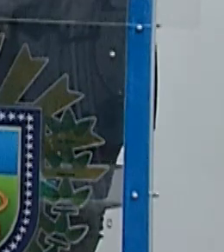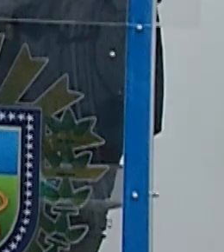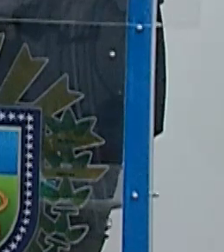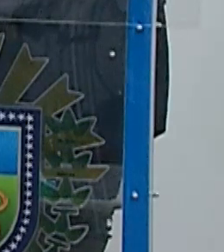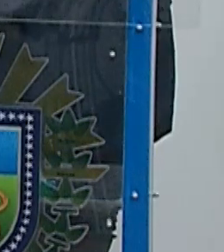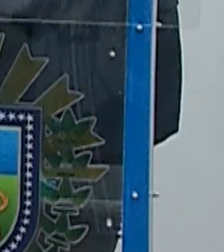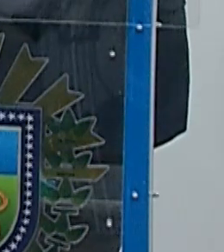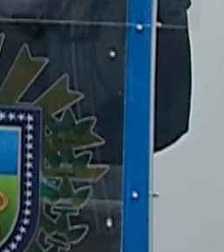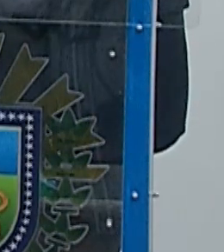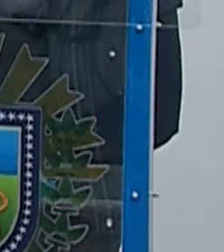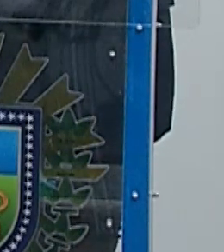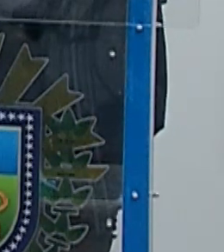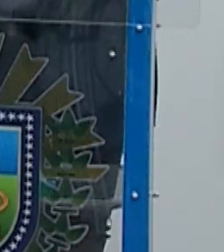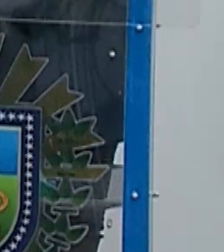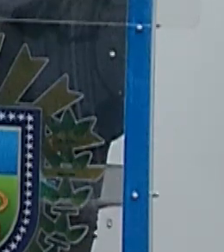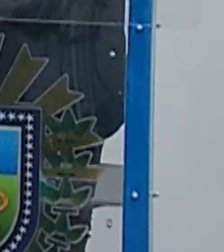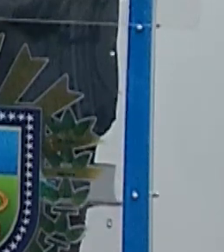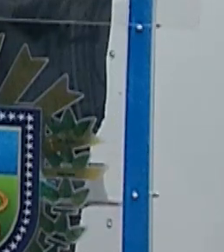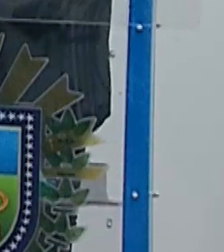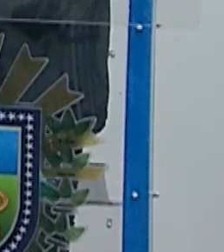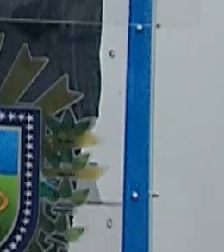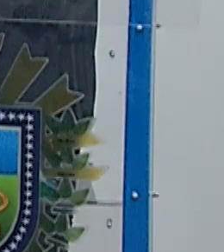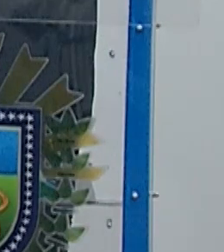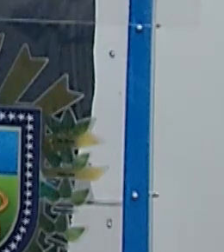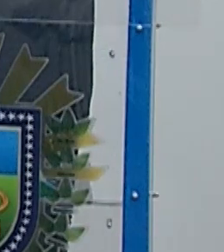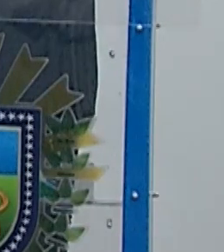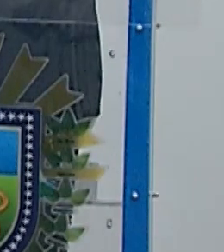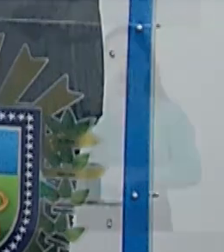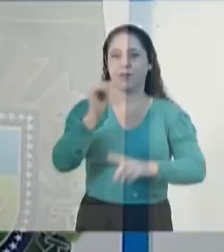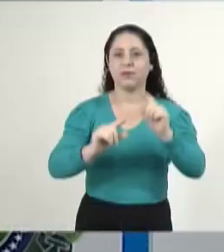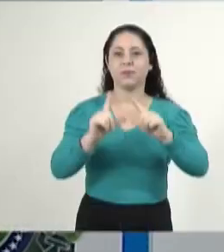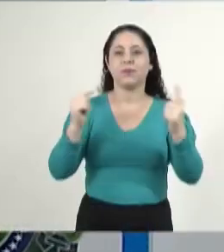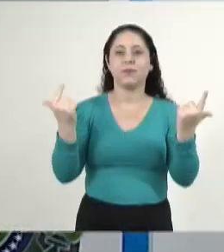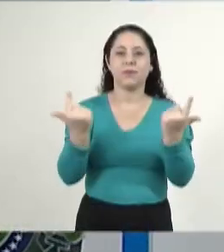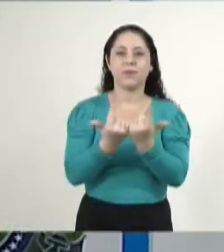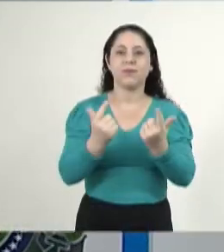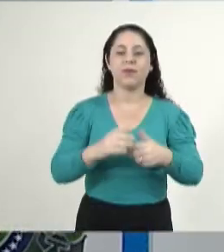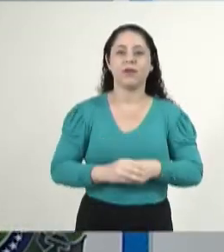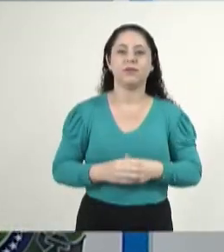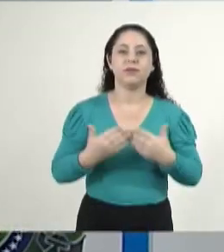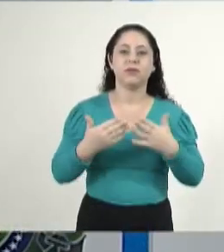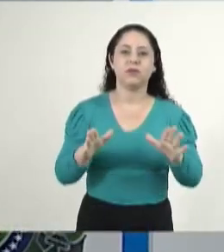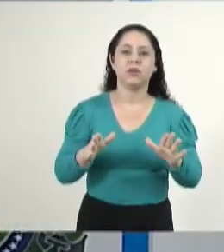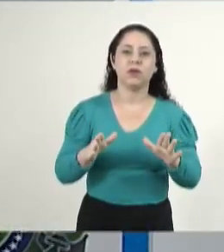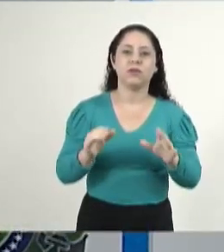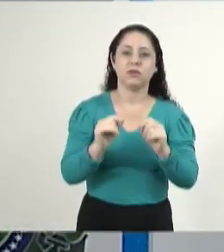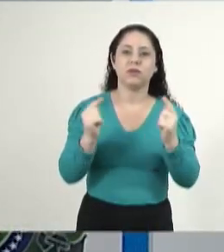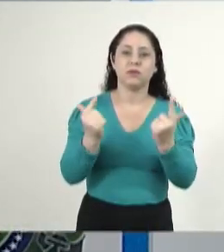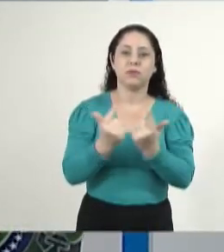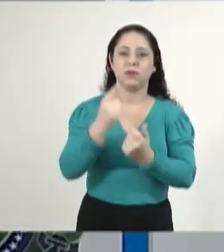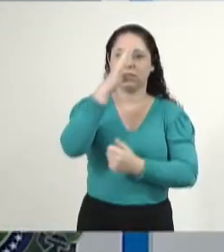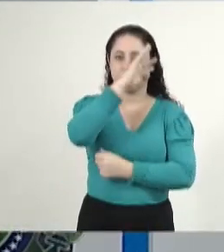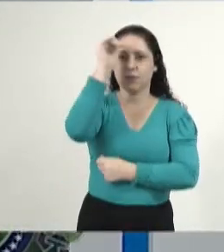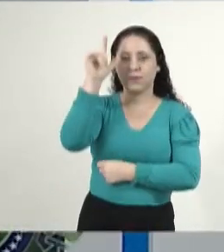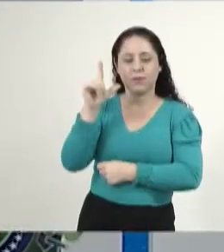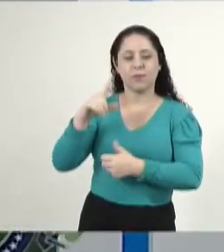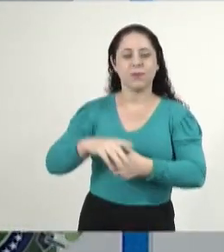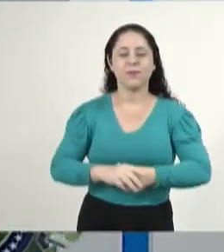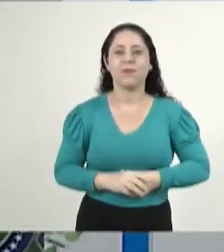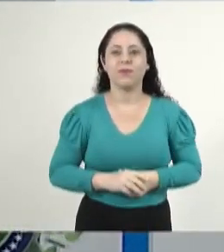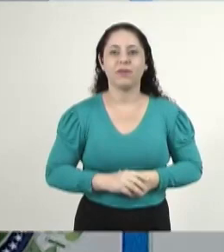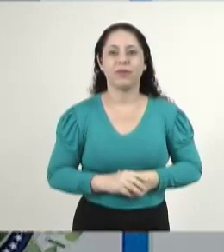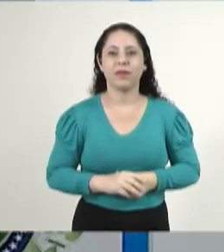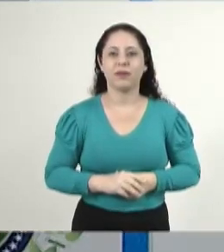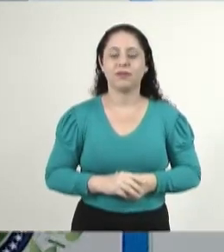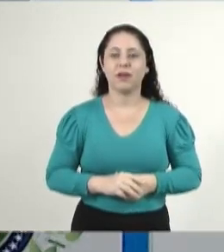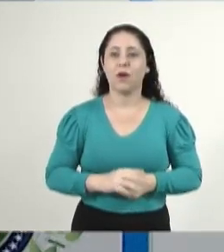Muito bom dia para você, obrigado pela sua companhia mais uma vez aqui na TV Alemes, o canal aberto do Poder Legislativo de Mato Grosso do Sul.